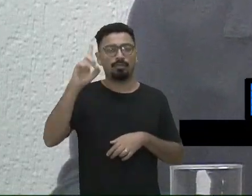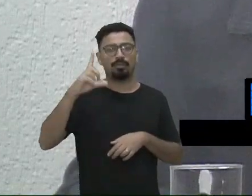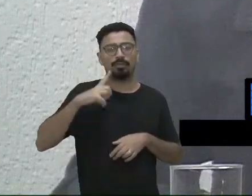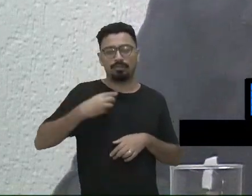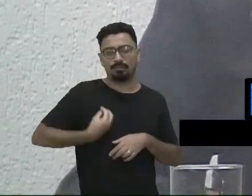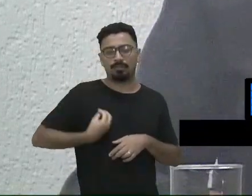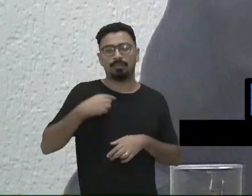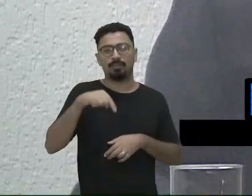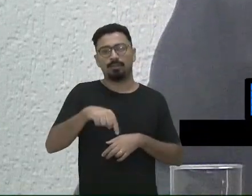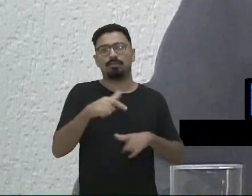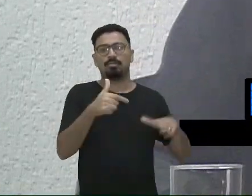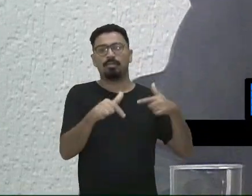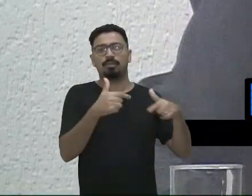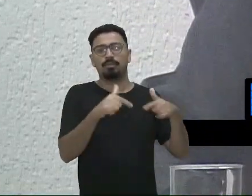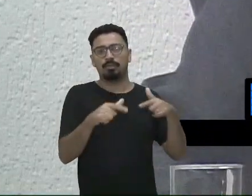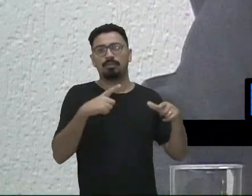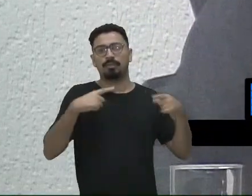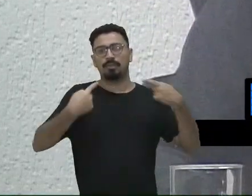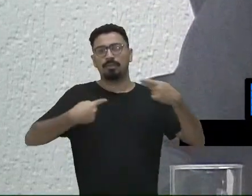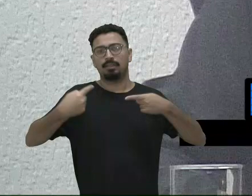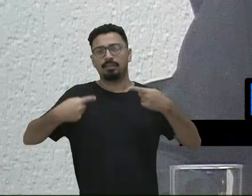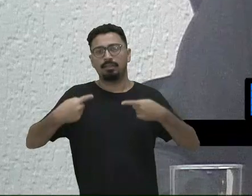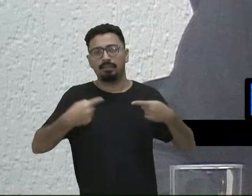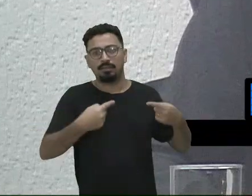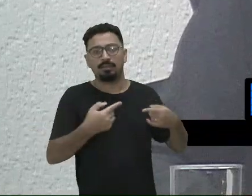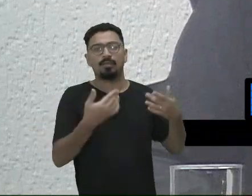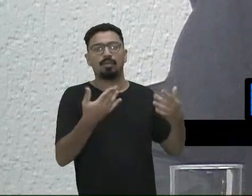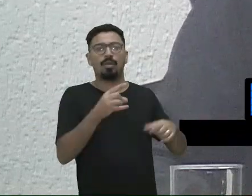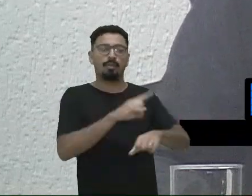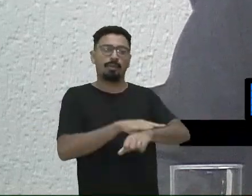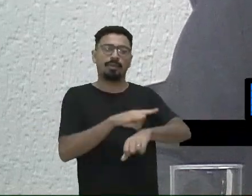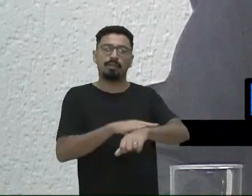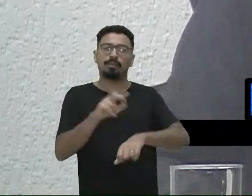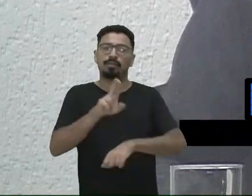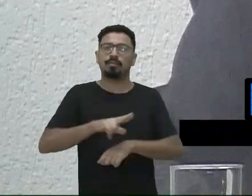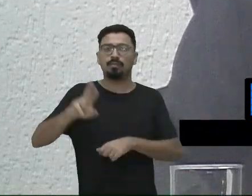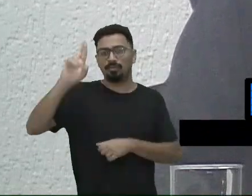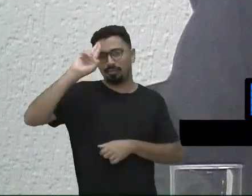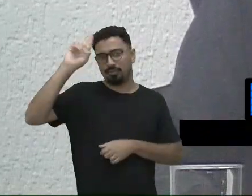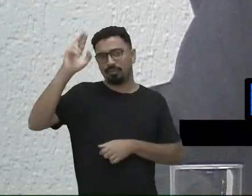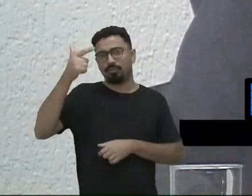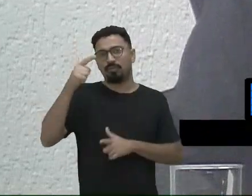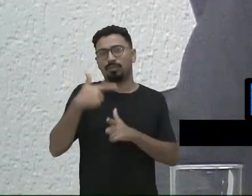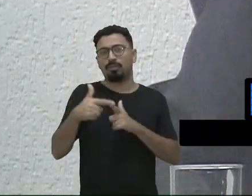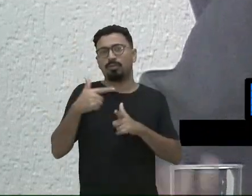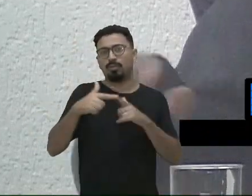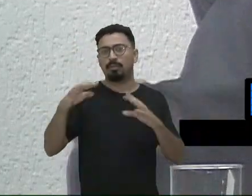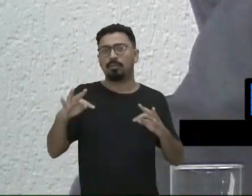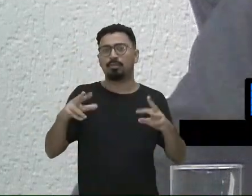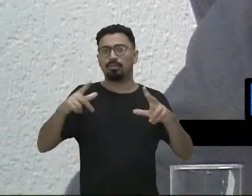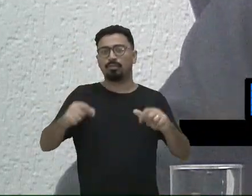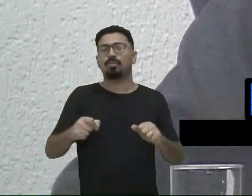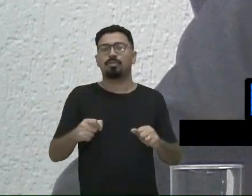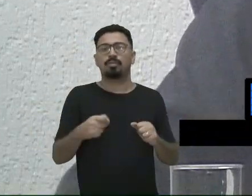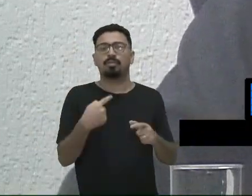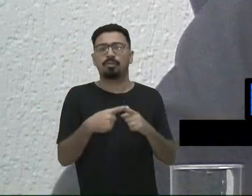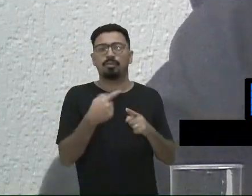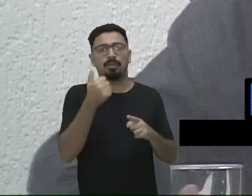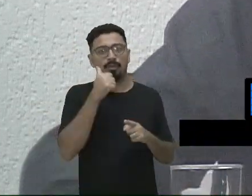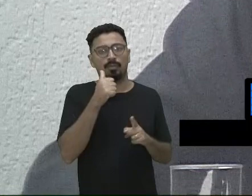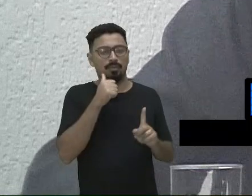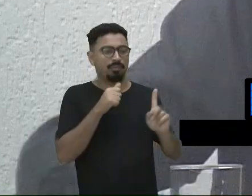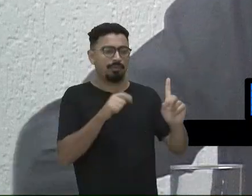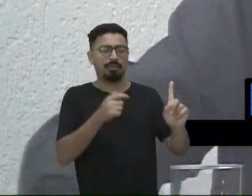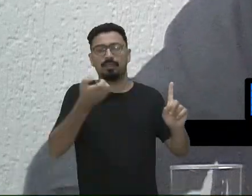um espaço de trabalho, vão discutir qual é o banheiro que você vai usar, e seu chefe, para não arrumar problema com todo mundo, porque a mulher não quer uma